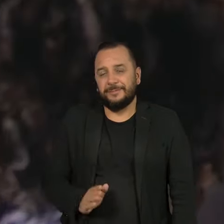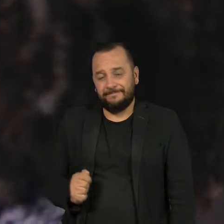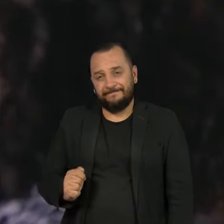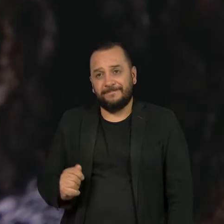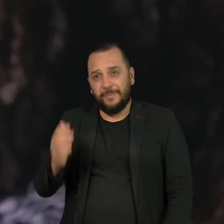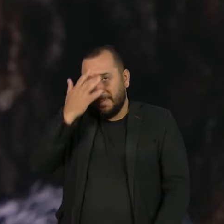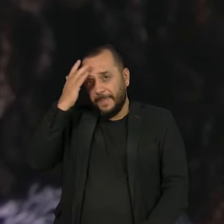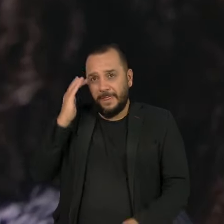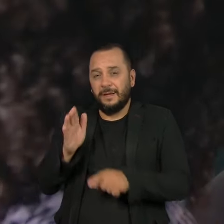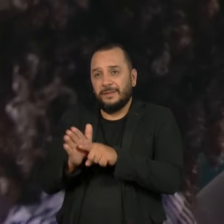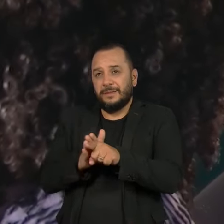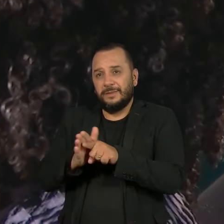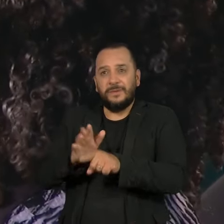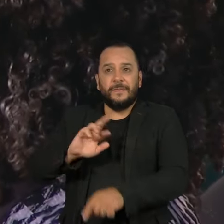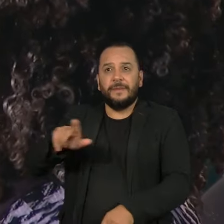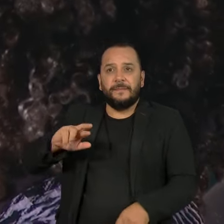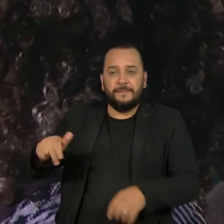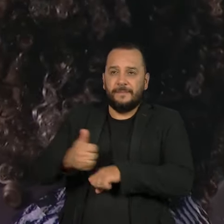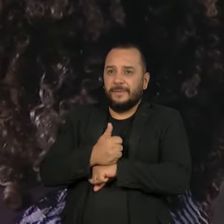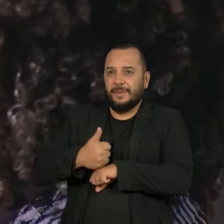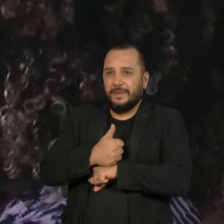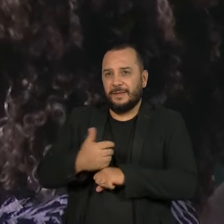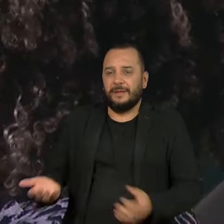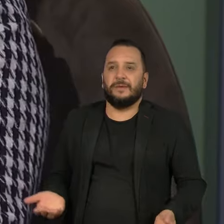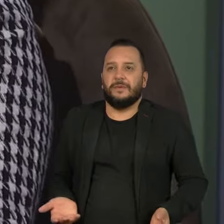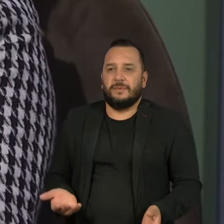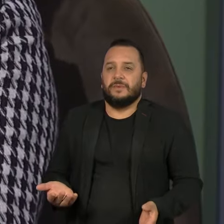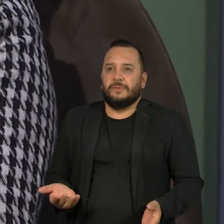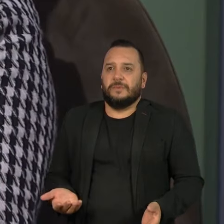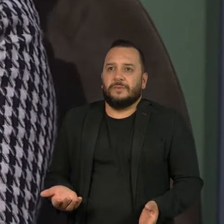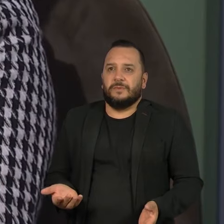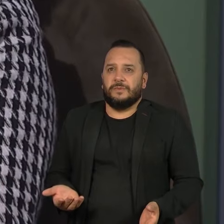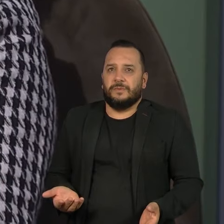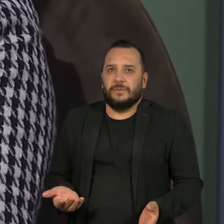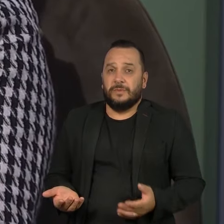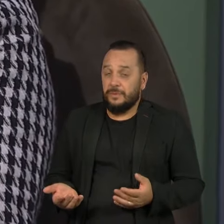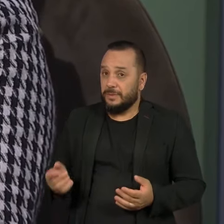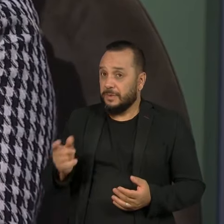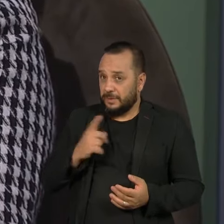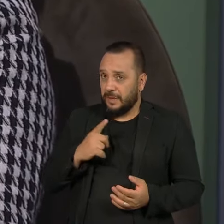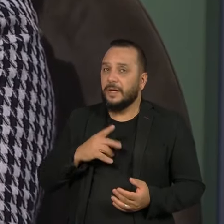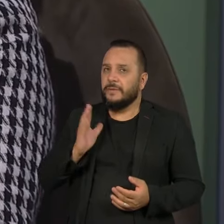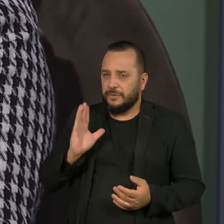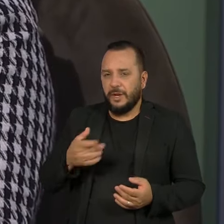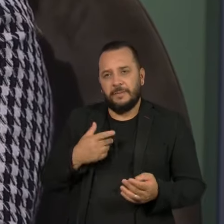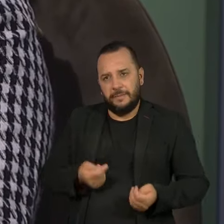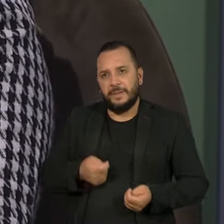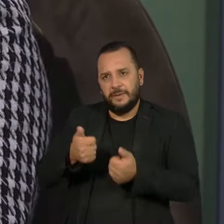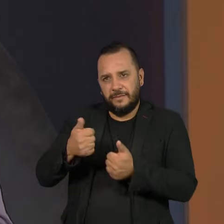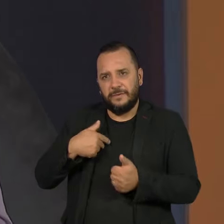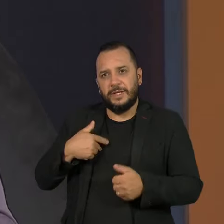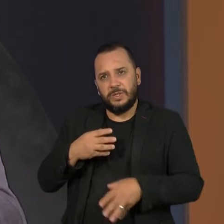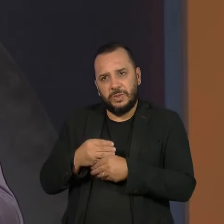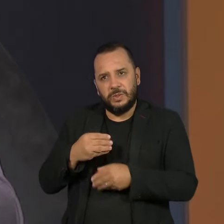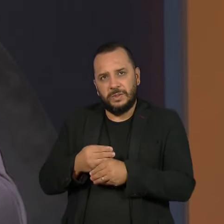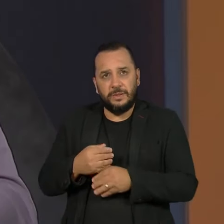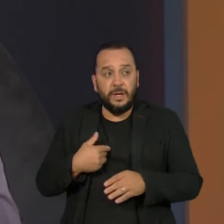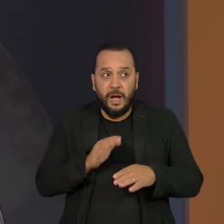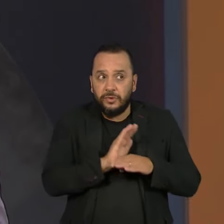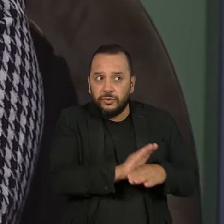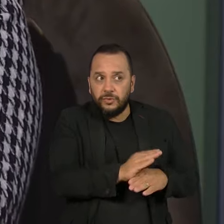ele não é considerado um profissional. Então, recentemente a gente teve um ajuste das bolsas. Melhorou? Ajudou com esse